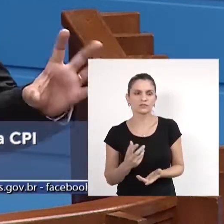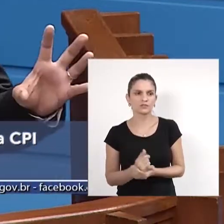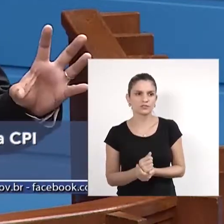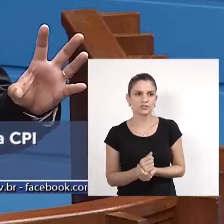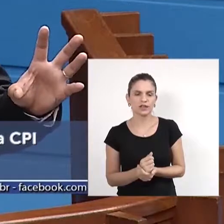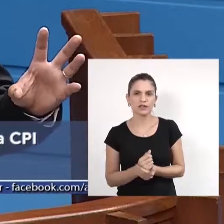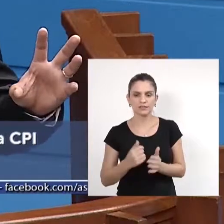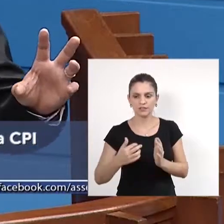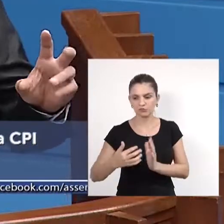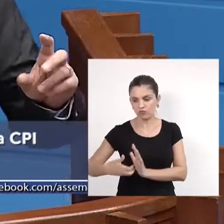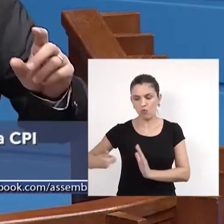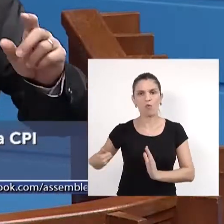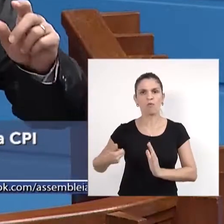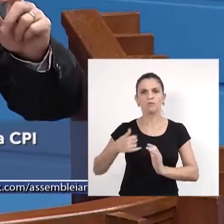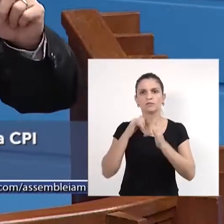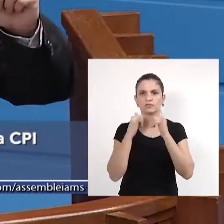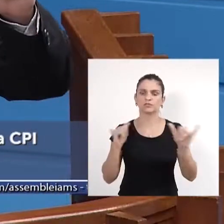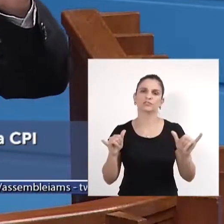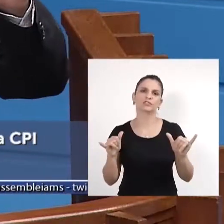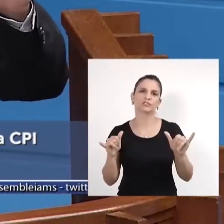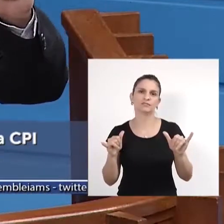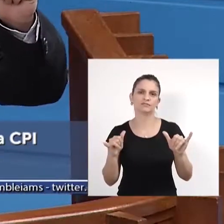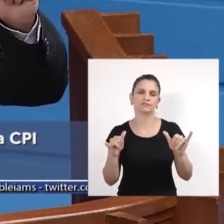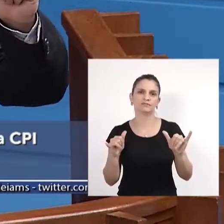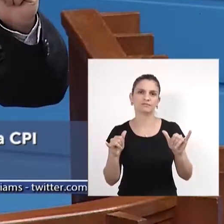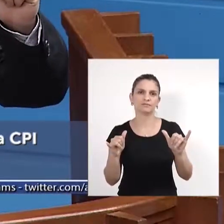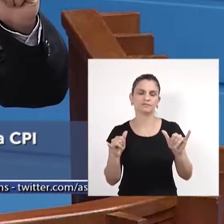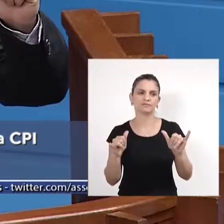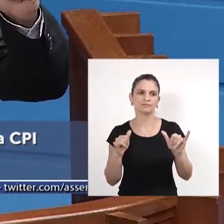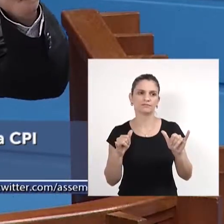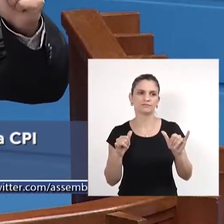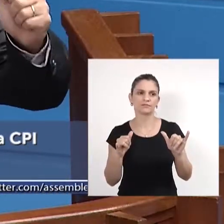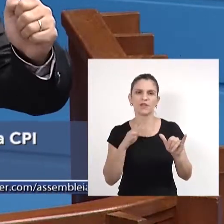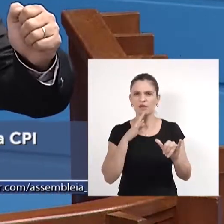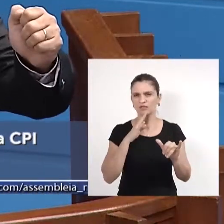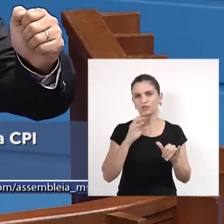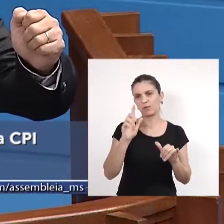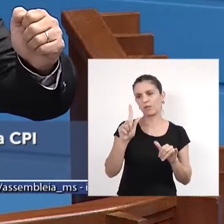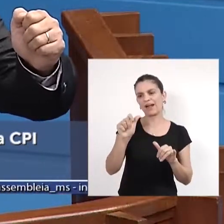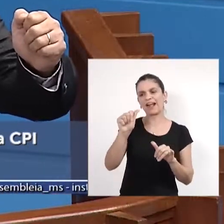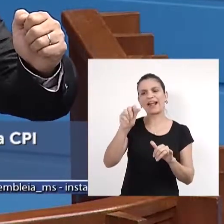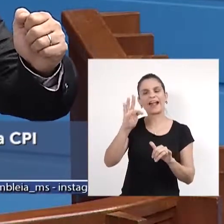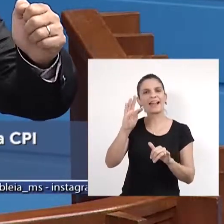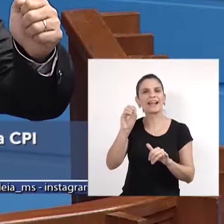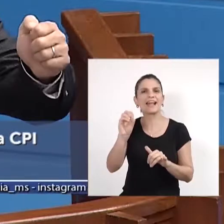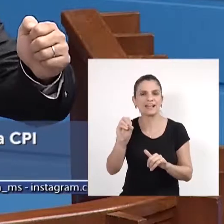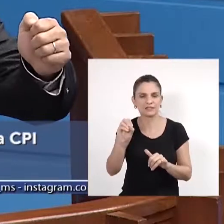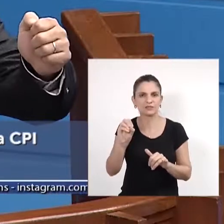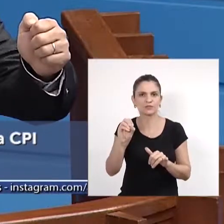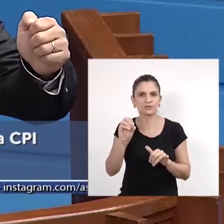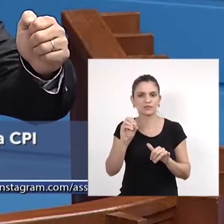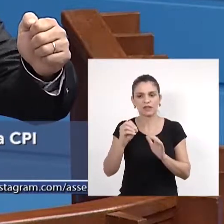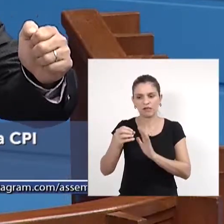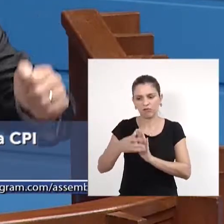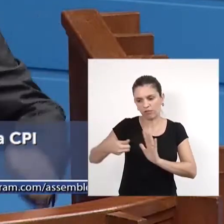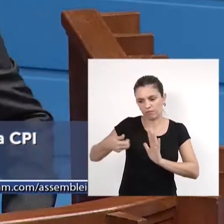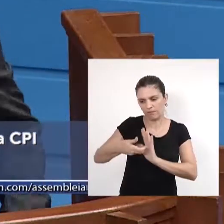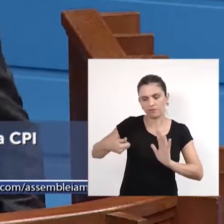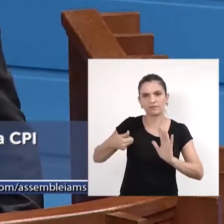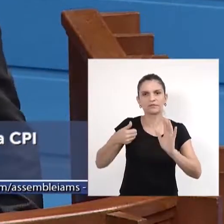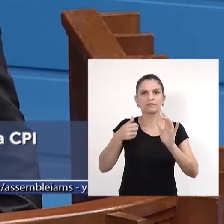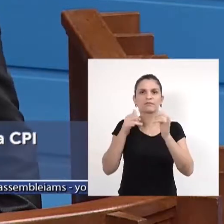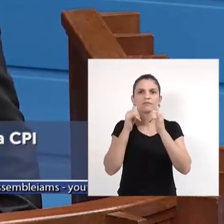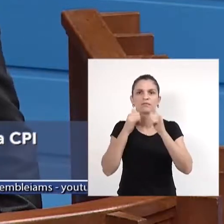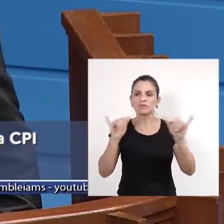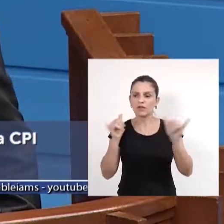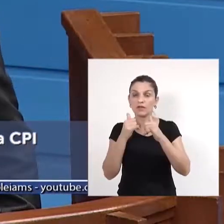Porque o que ocorre? A pessoa é flagrada roubando energia, furtando energia.